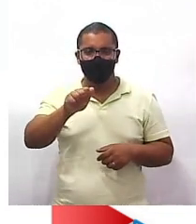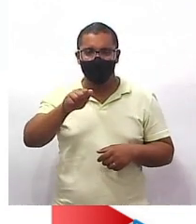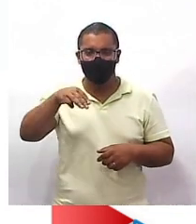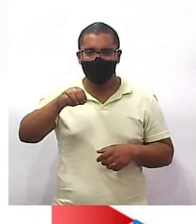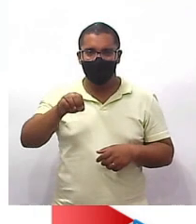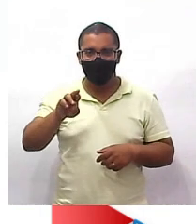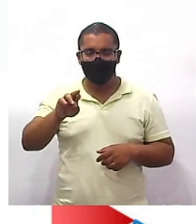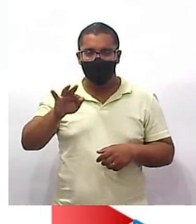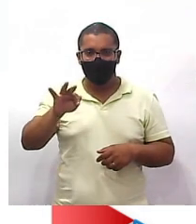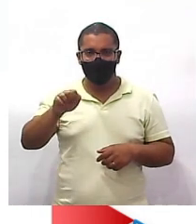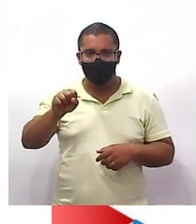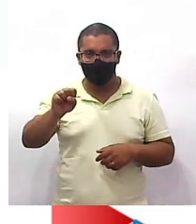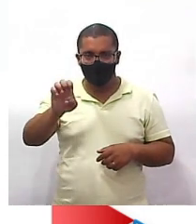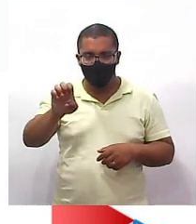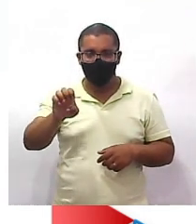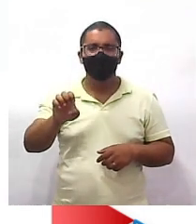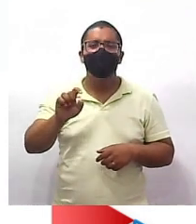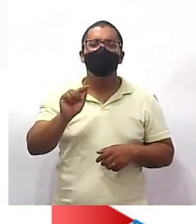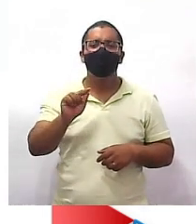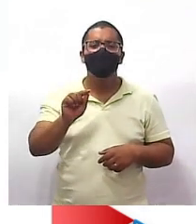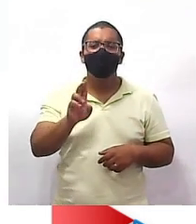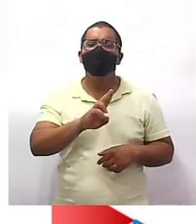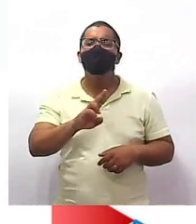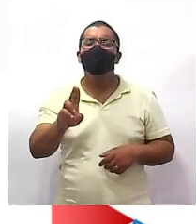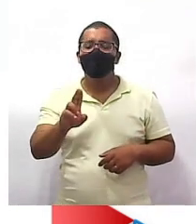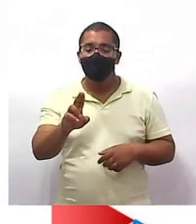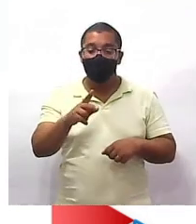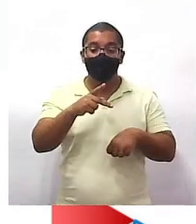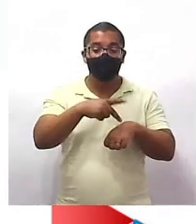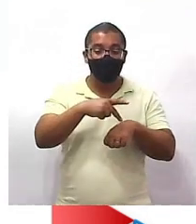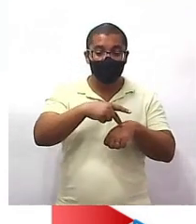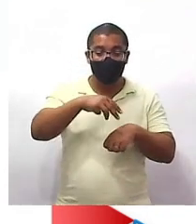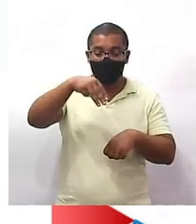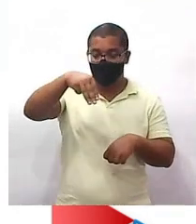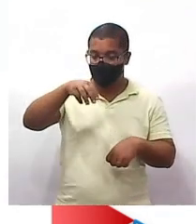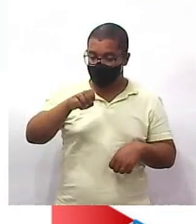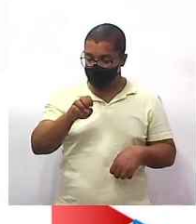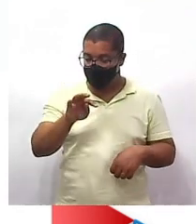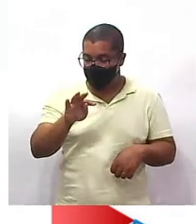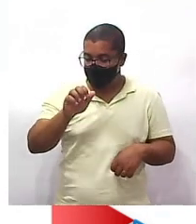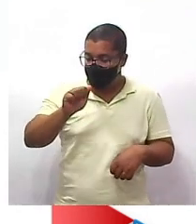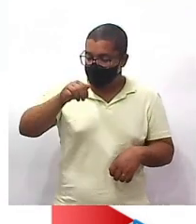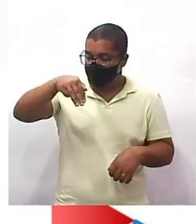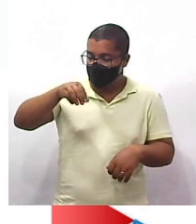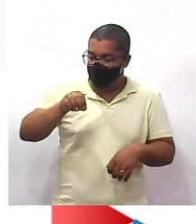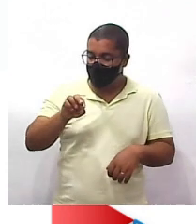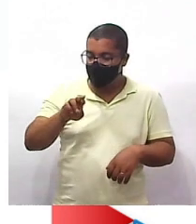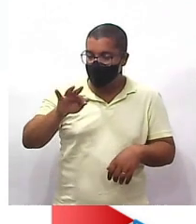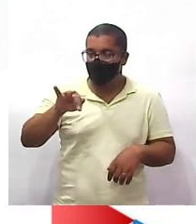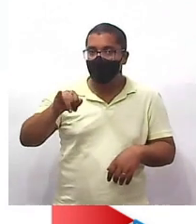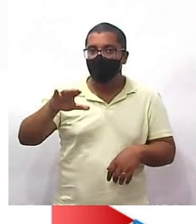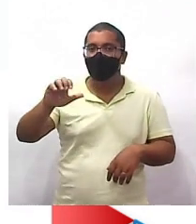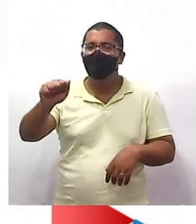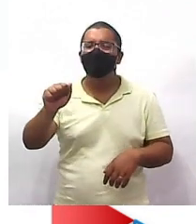como rochas metamórficas. São aquelas que são originadas ali